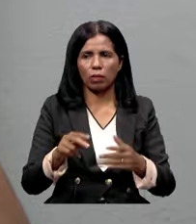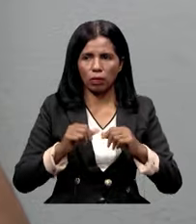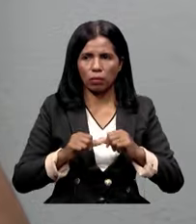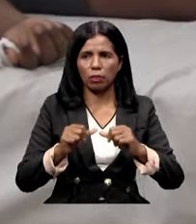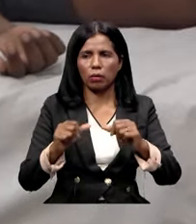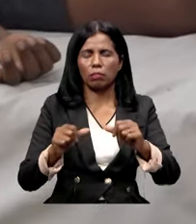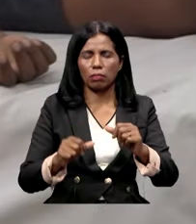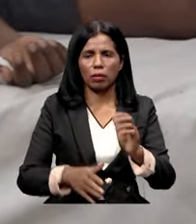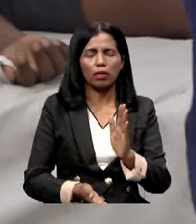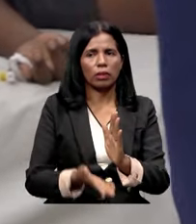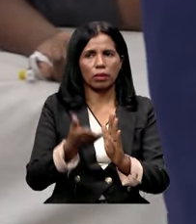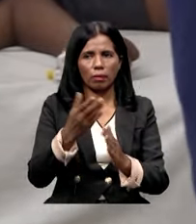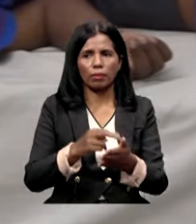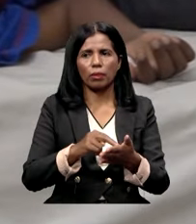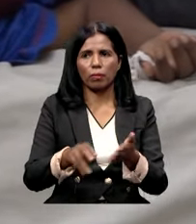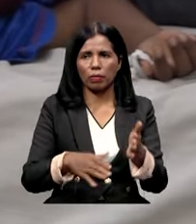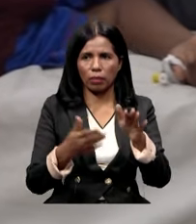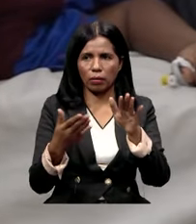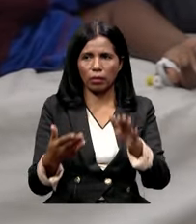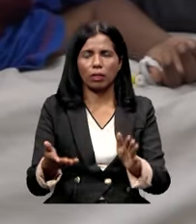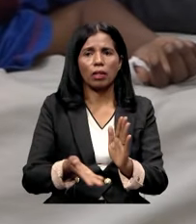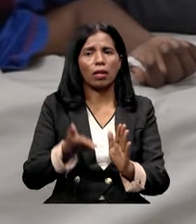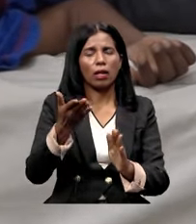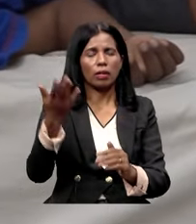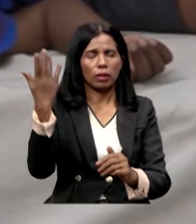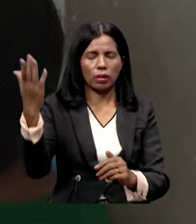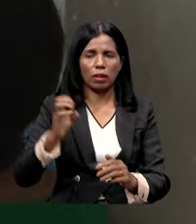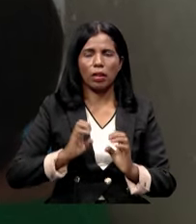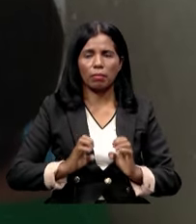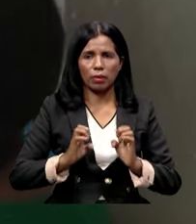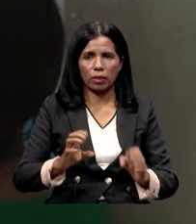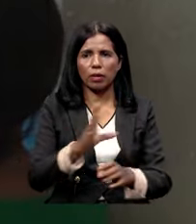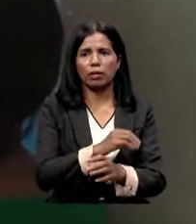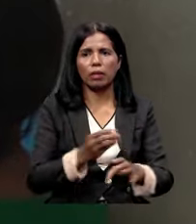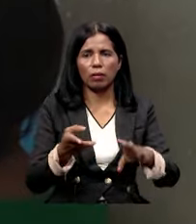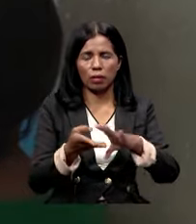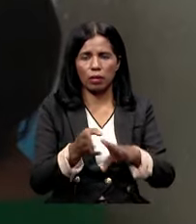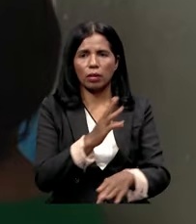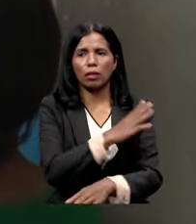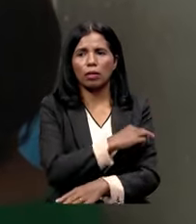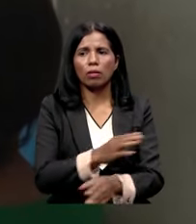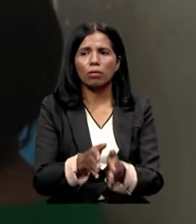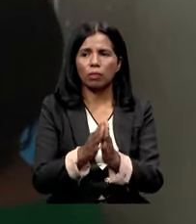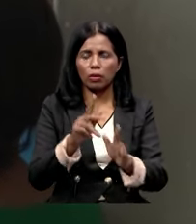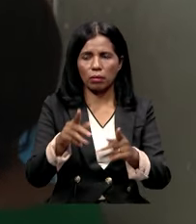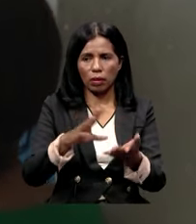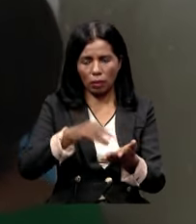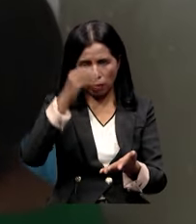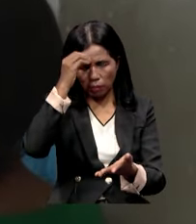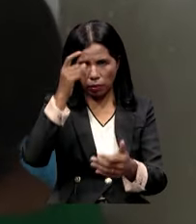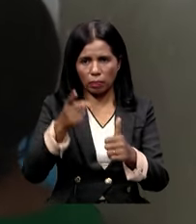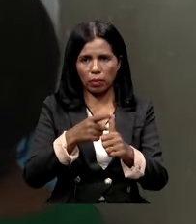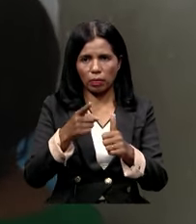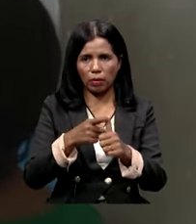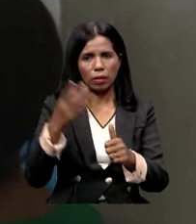sai. Husi número mortalidade nebe asi emergência, chefe banco emergência, husu comunidade atu aprende halo primeiro